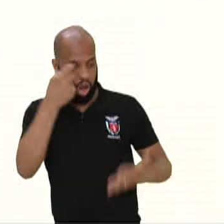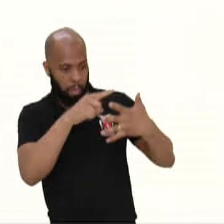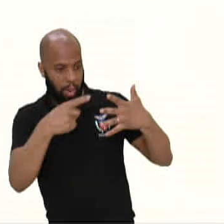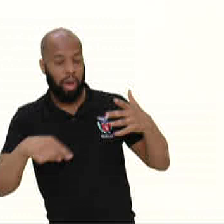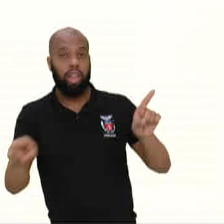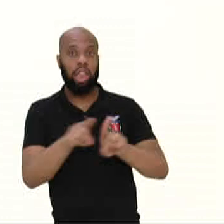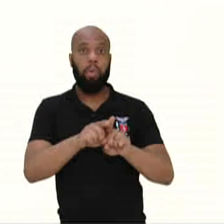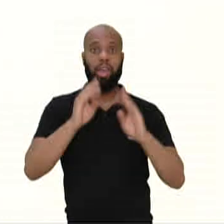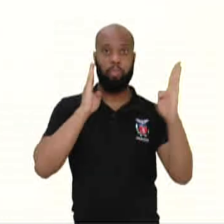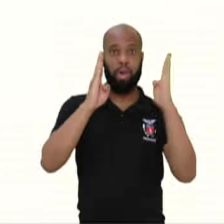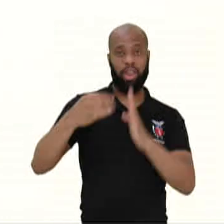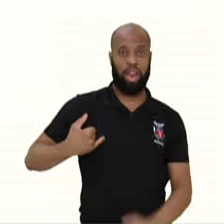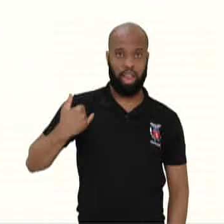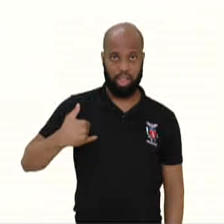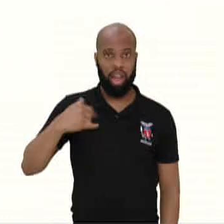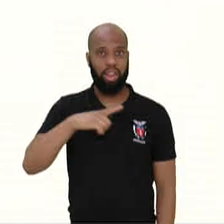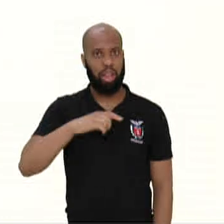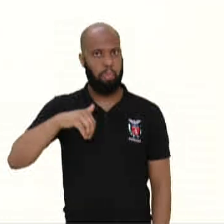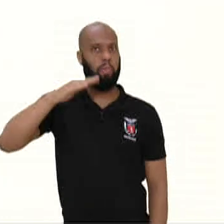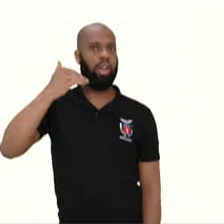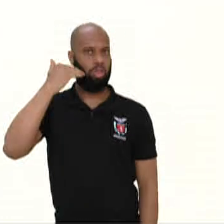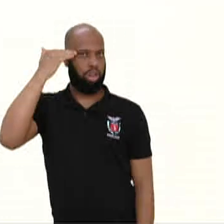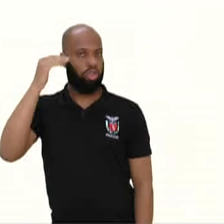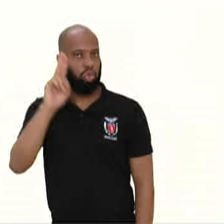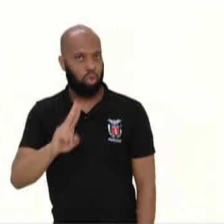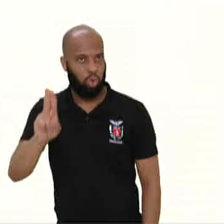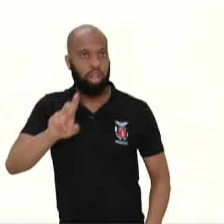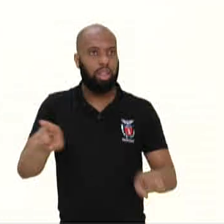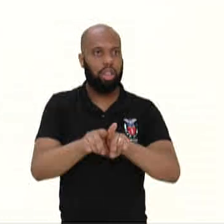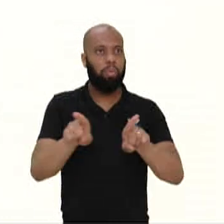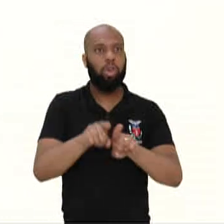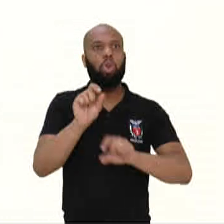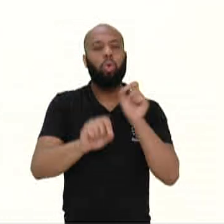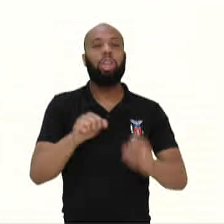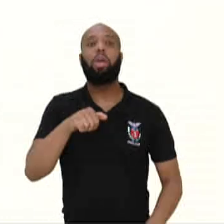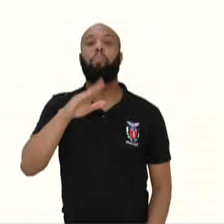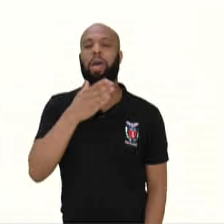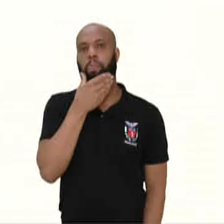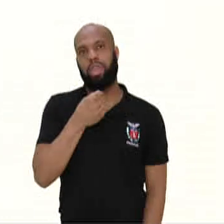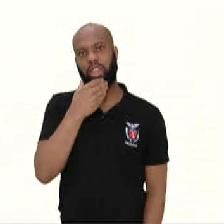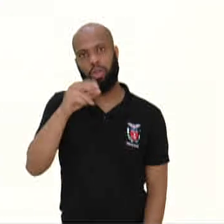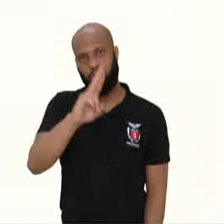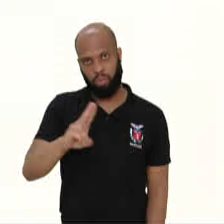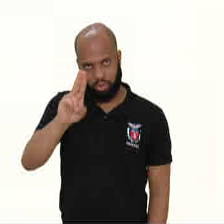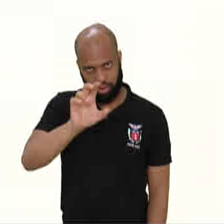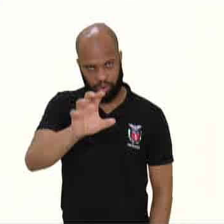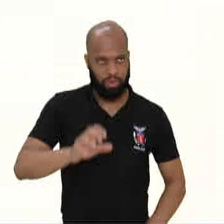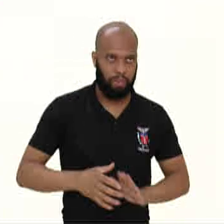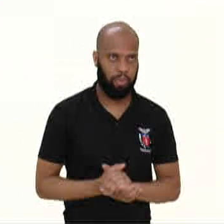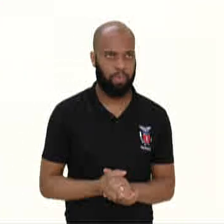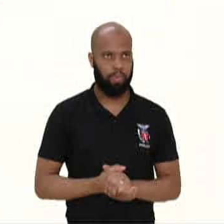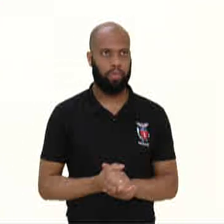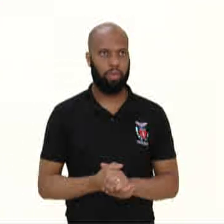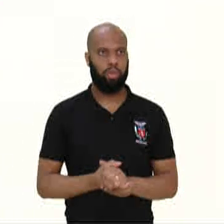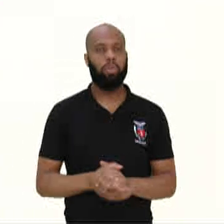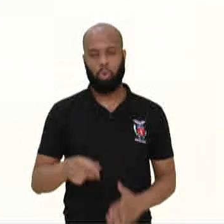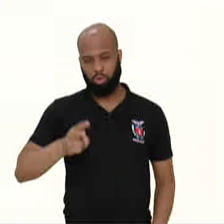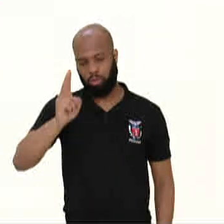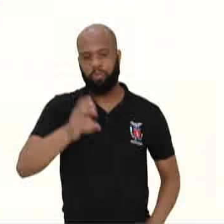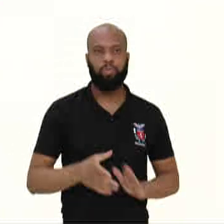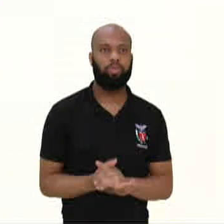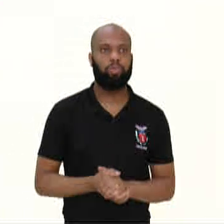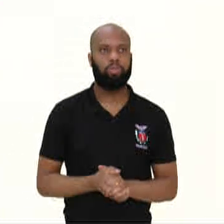faixas etárias, mais comum entre adolescentes, e sexo, maior prevalência em homens.